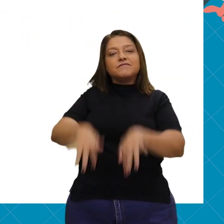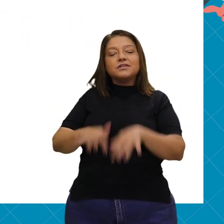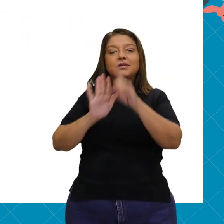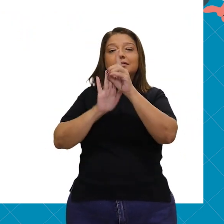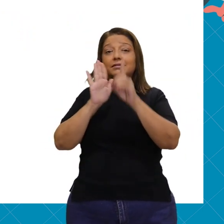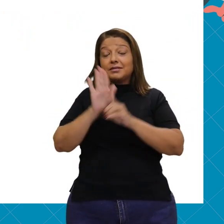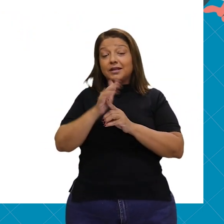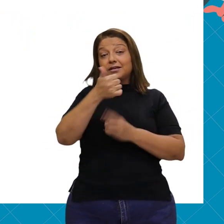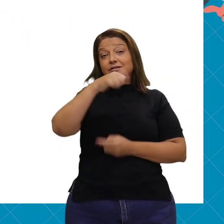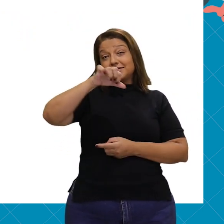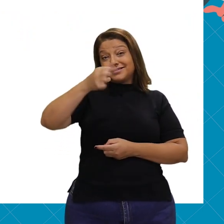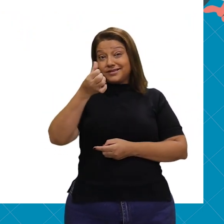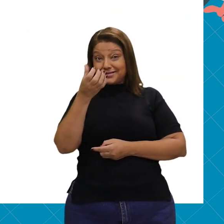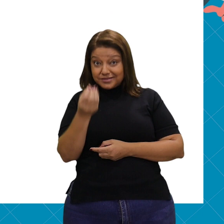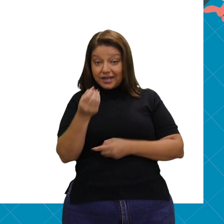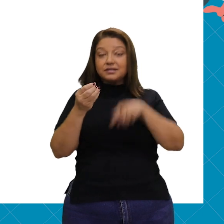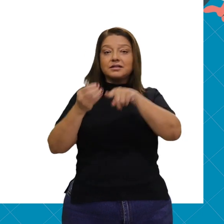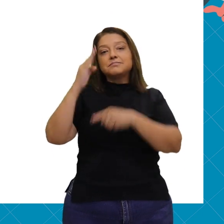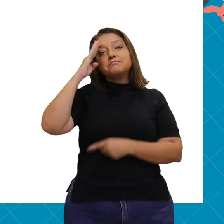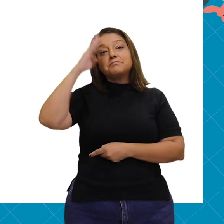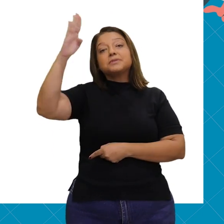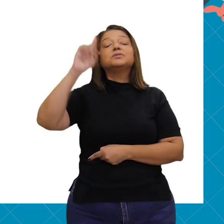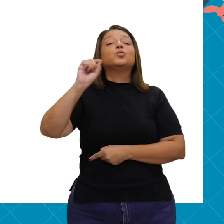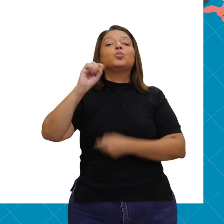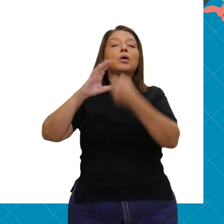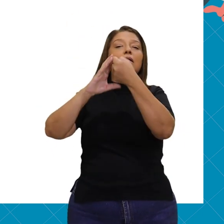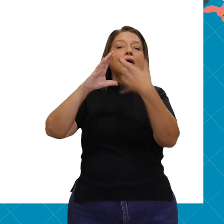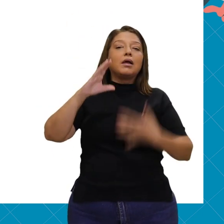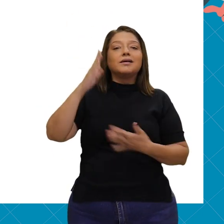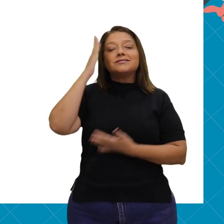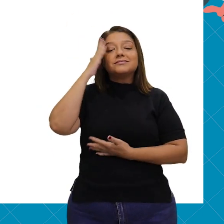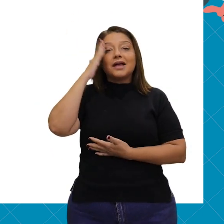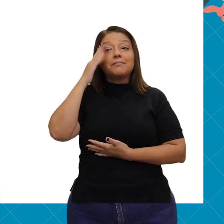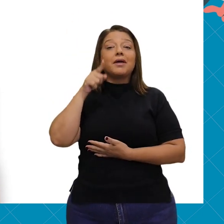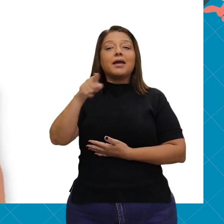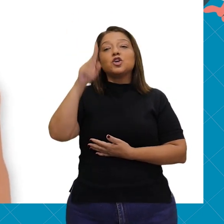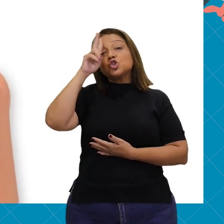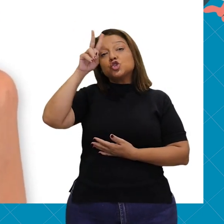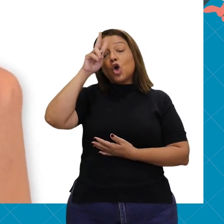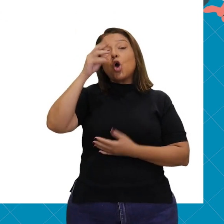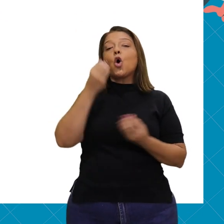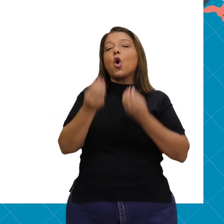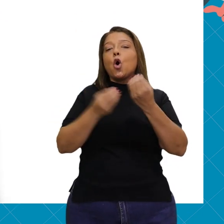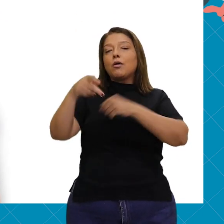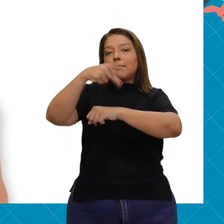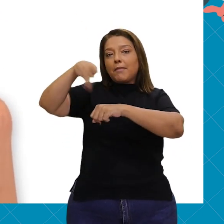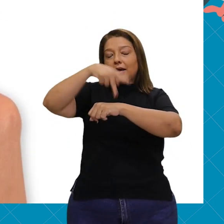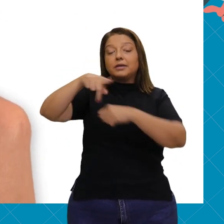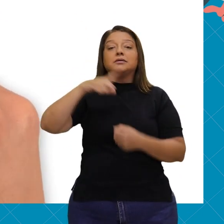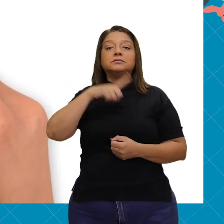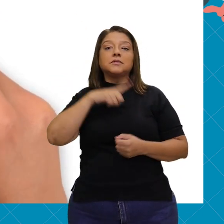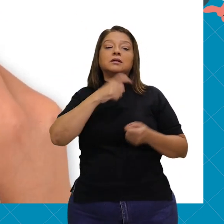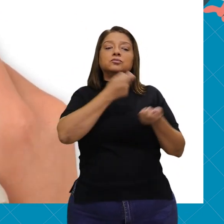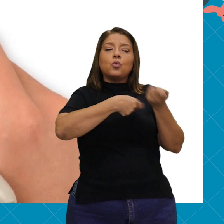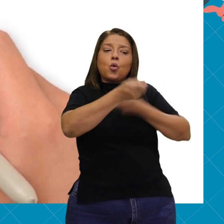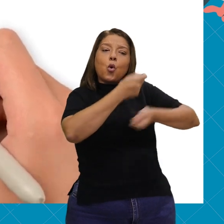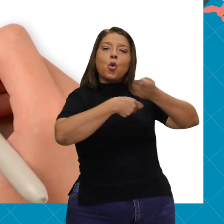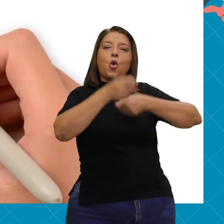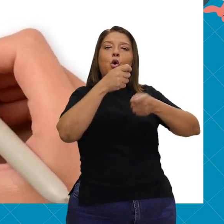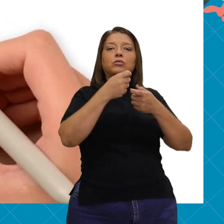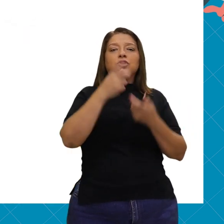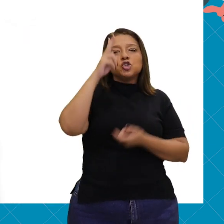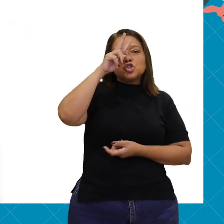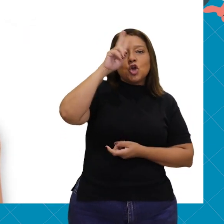da década de 1960 e ela teve como principais critérios a formação histórica do país, segundo as suas